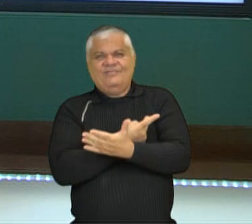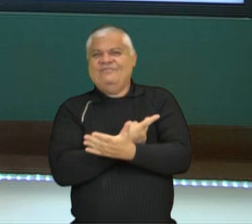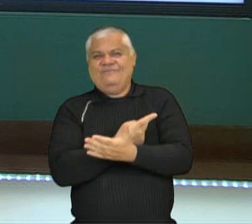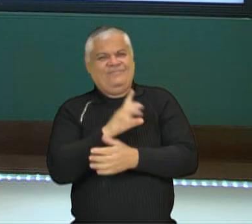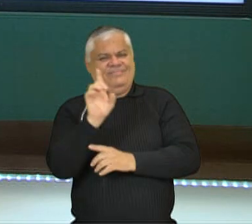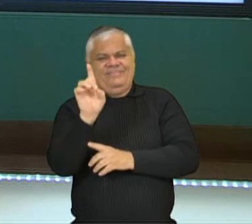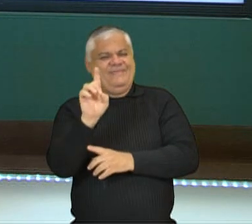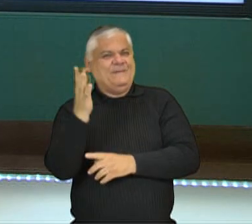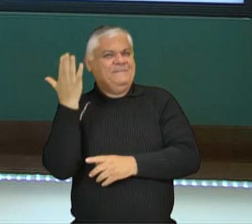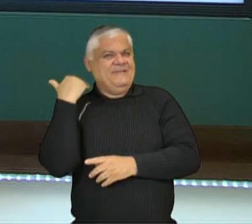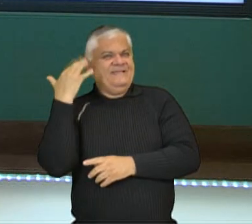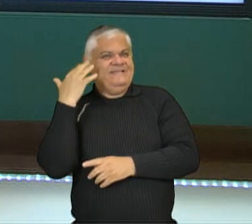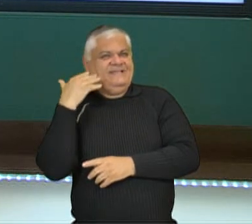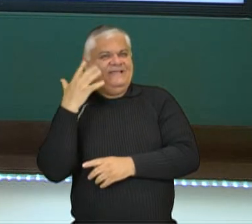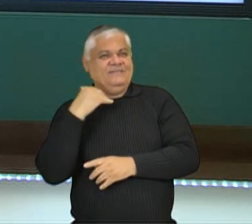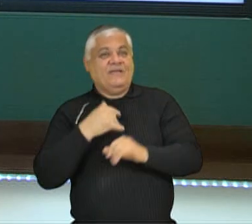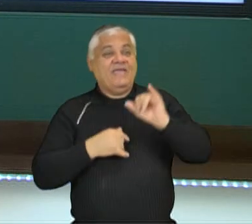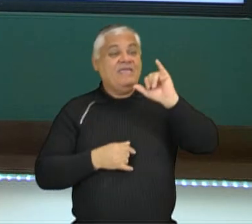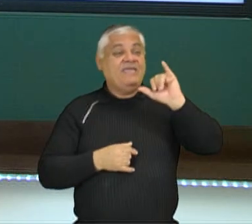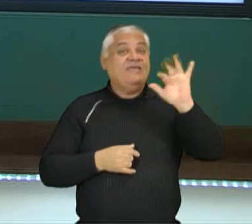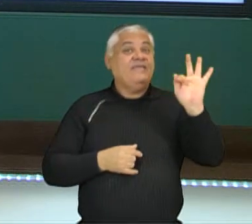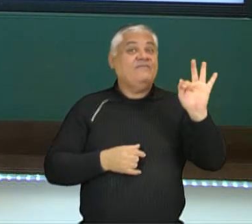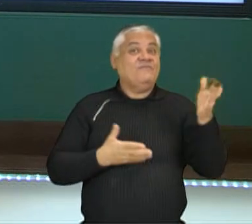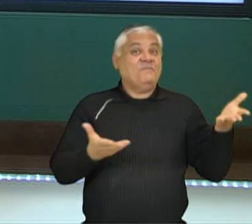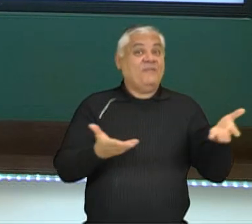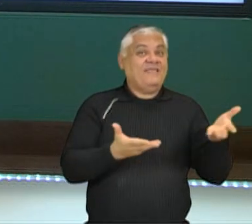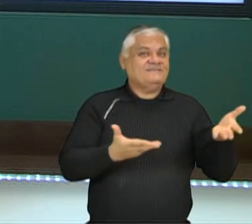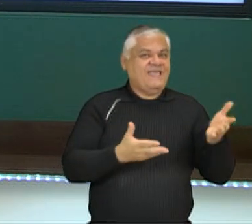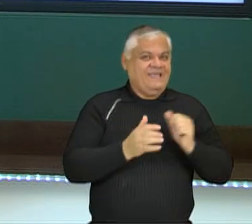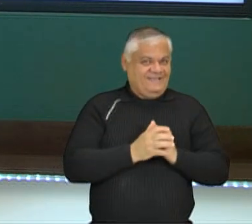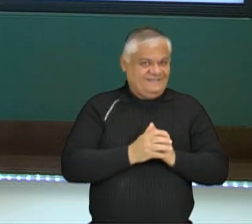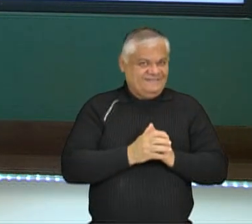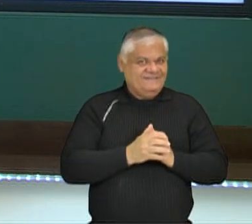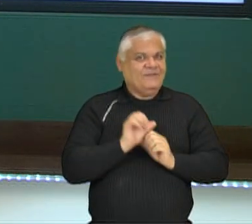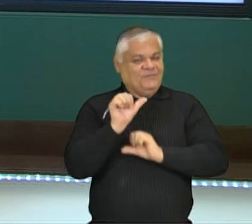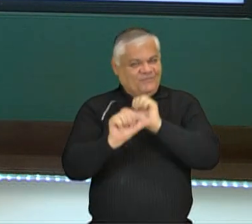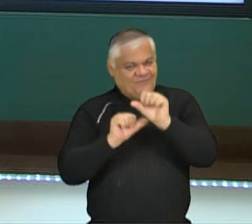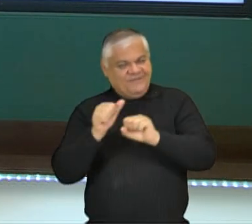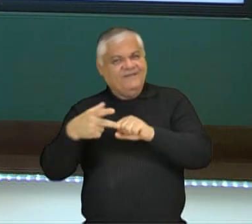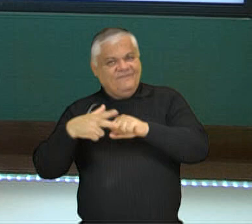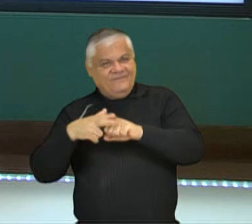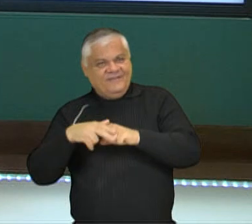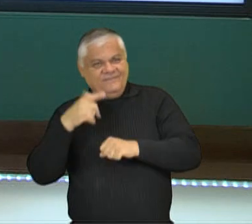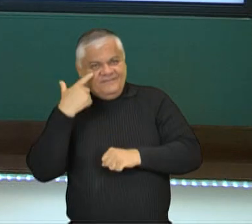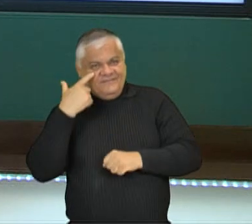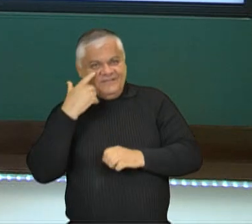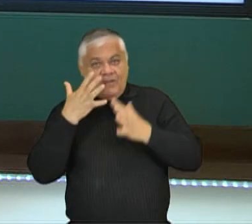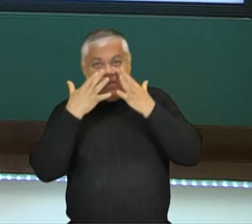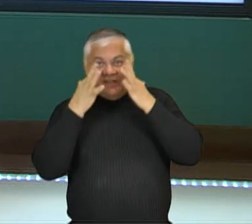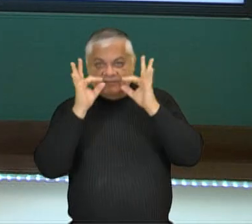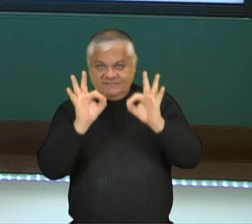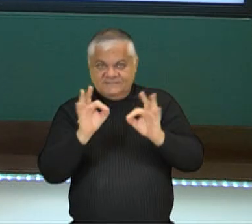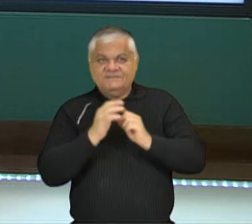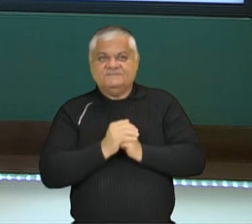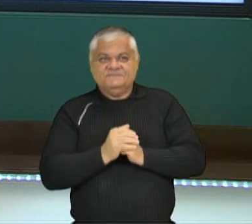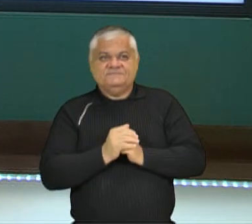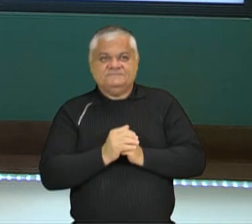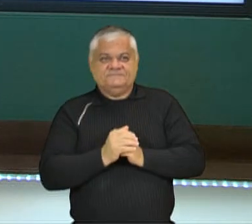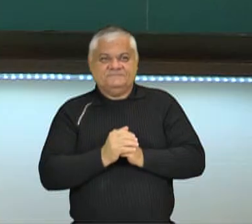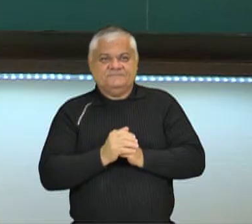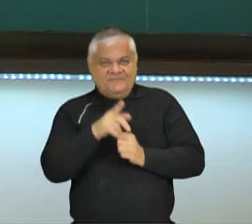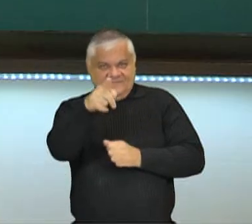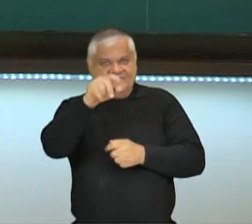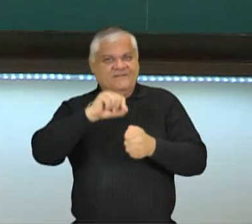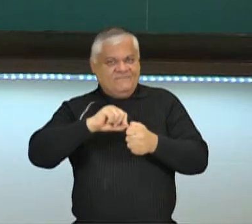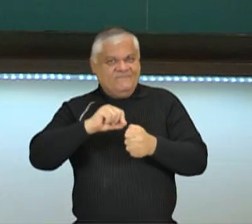indicando o passado, né? Mas peraí, se é a primeira condicional, a frase com if, o verbo tem que estar no presente. E a outra com will. É isso